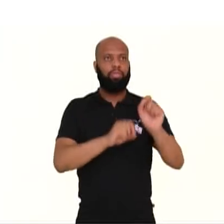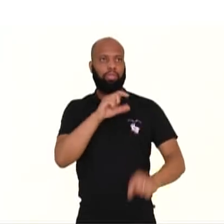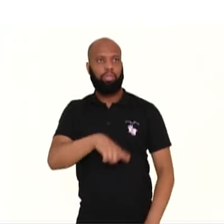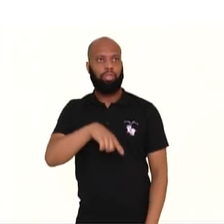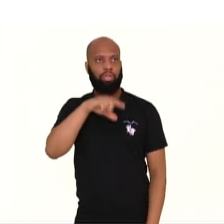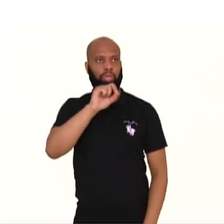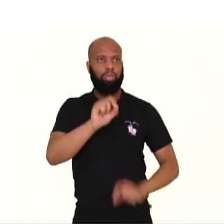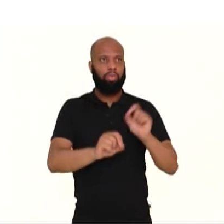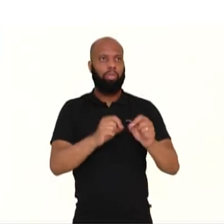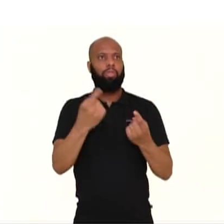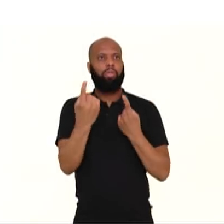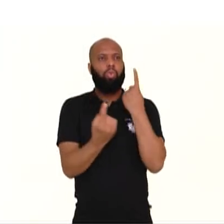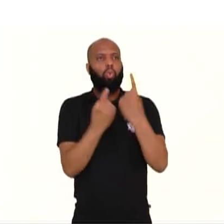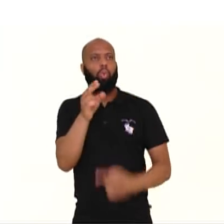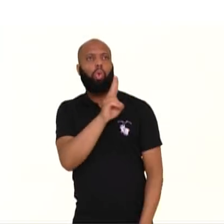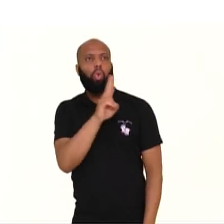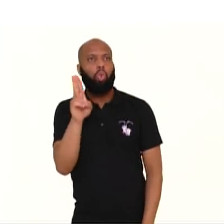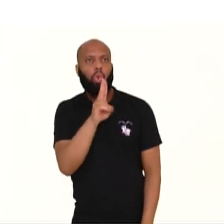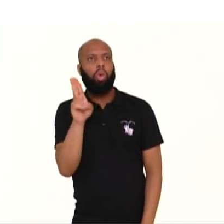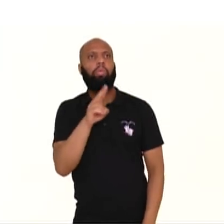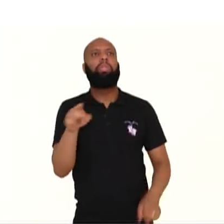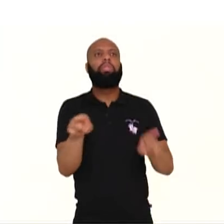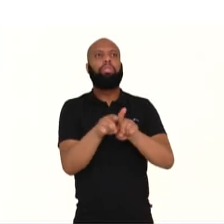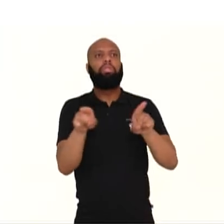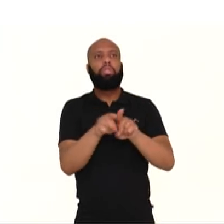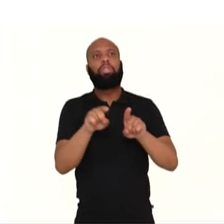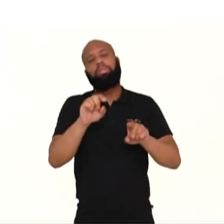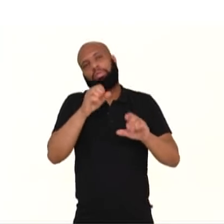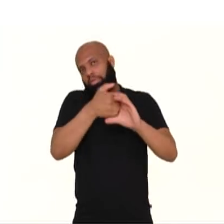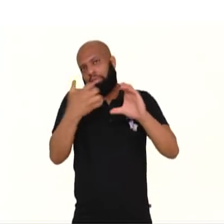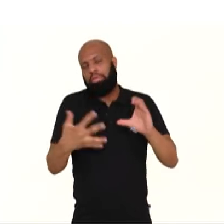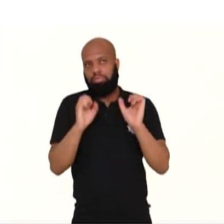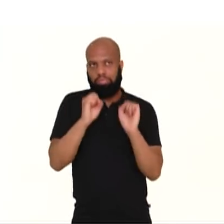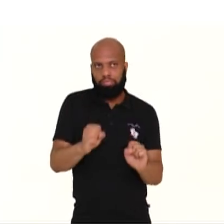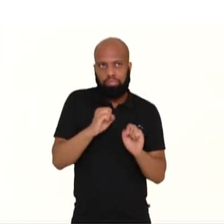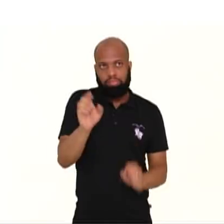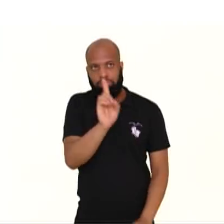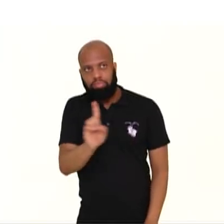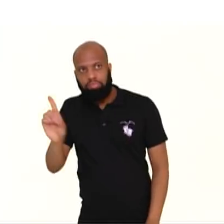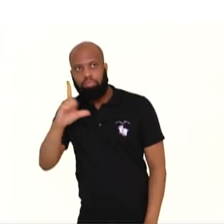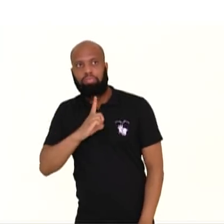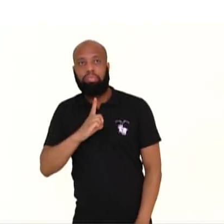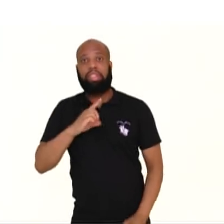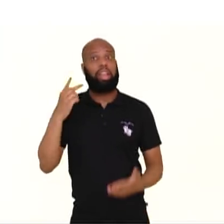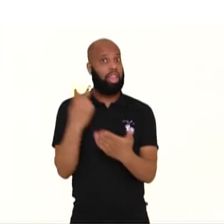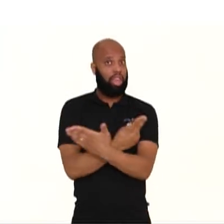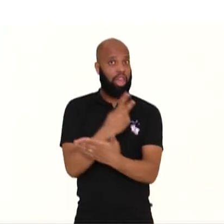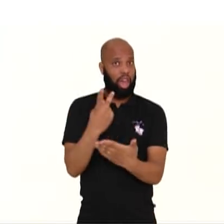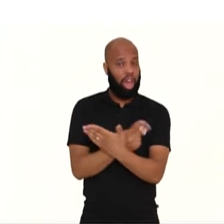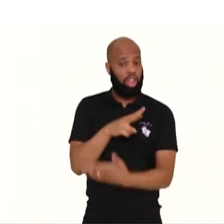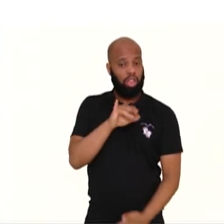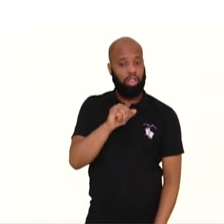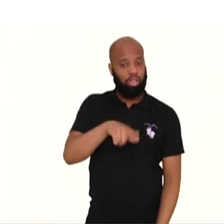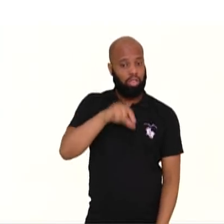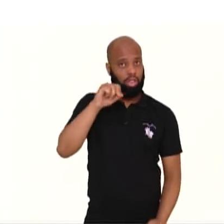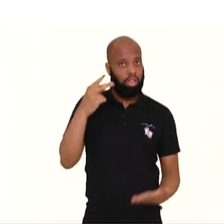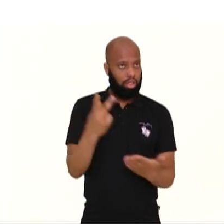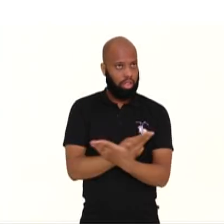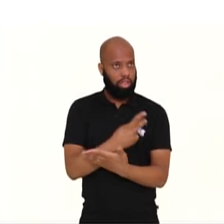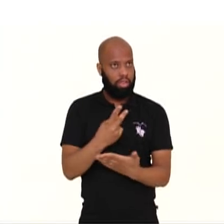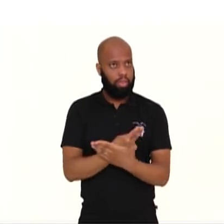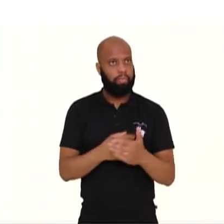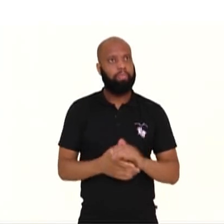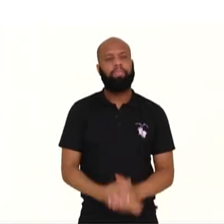4 pergunta o seguinte: qual o nome ou característica dos deuses está incorreta? Letra